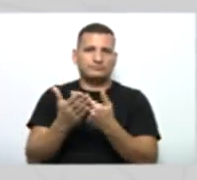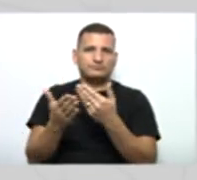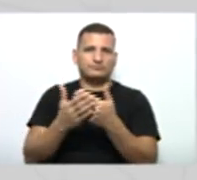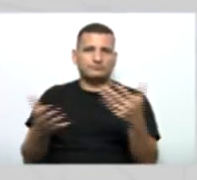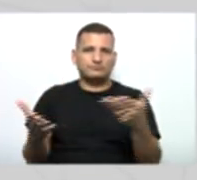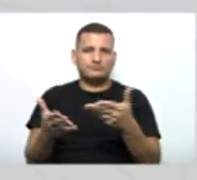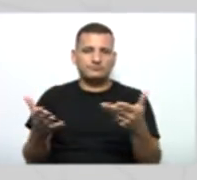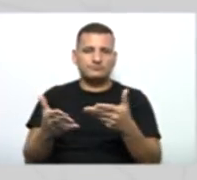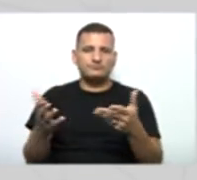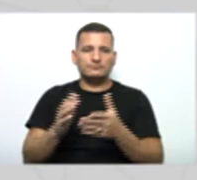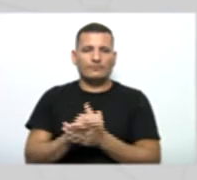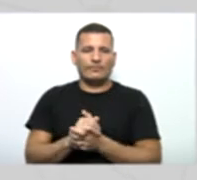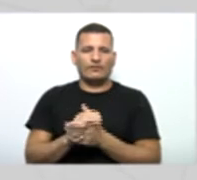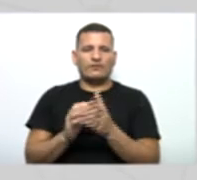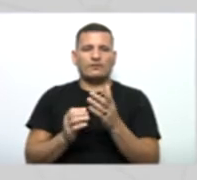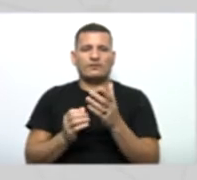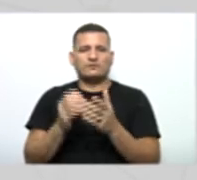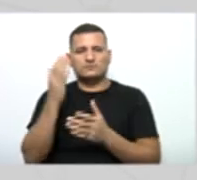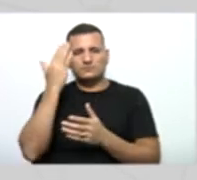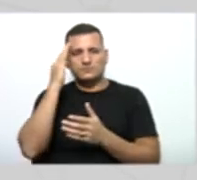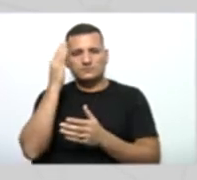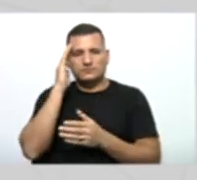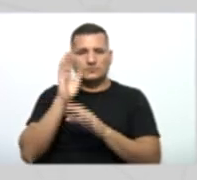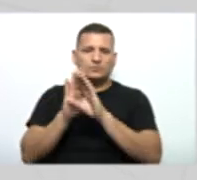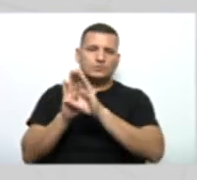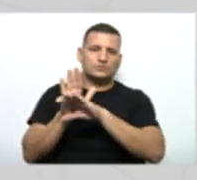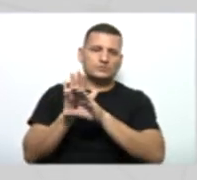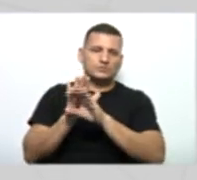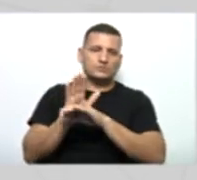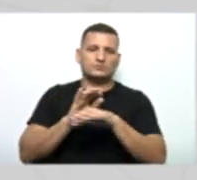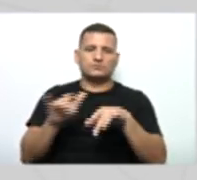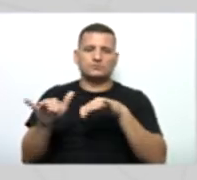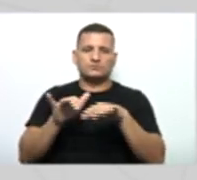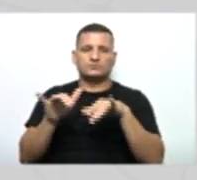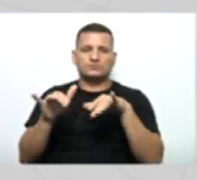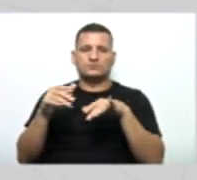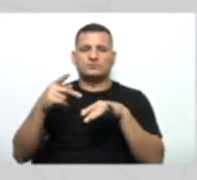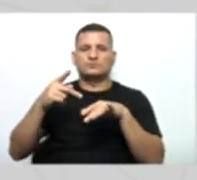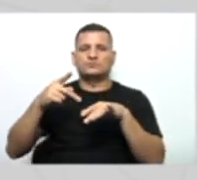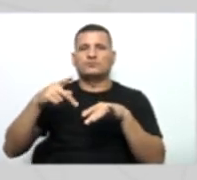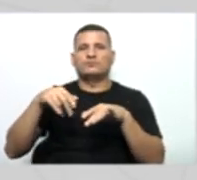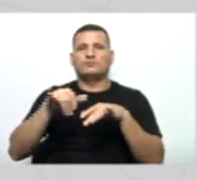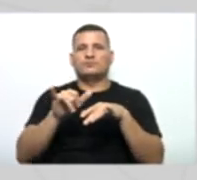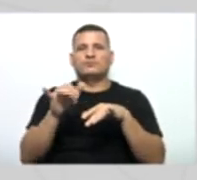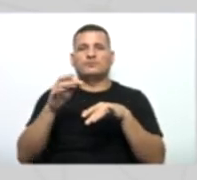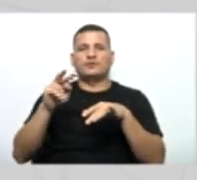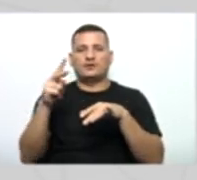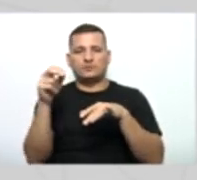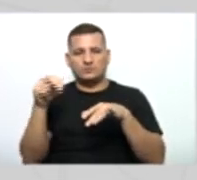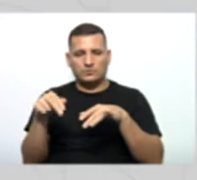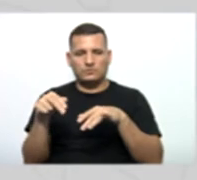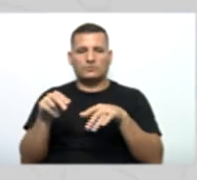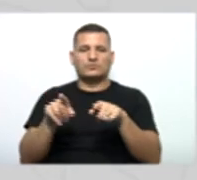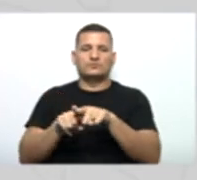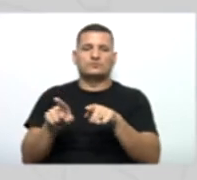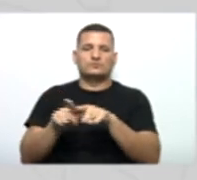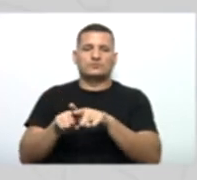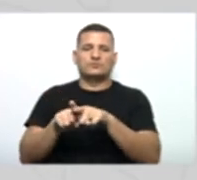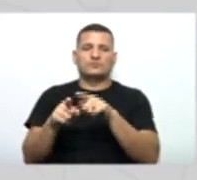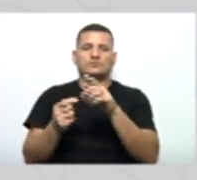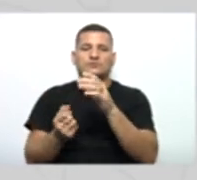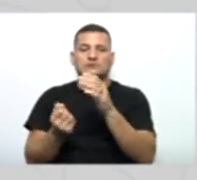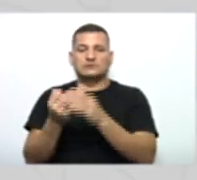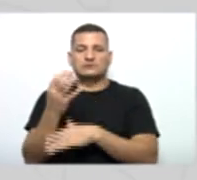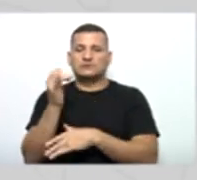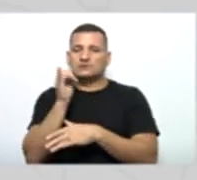criar exemplos para a utilização do encapsulamento também na linguagem de programação Python. É muito importante analisar os objetivos